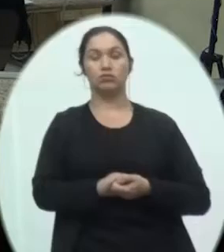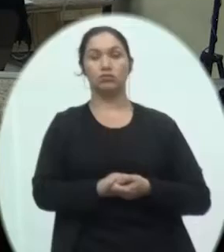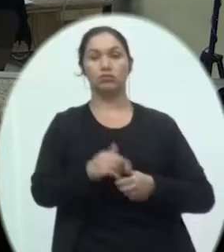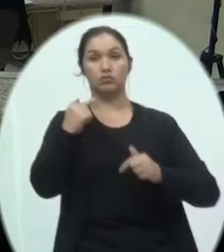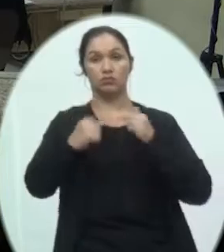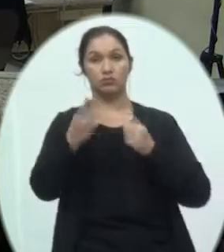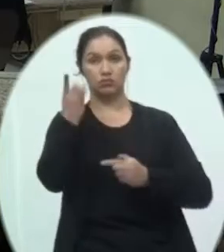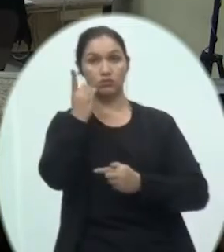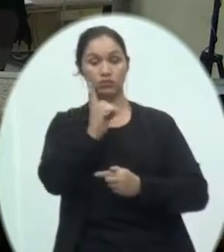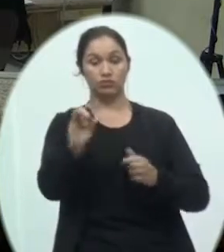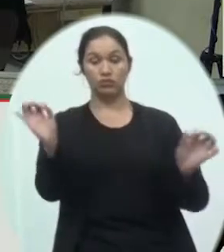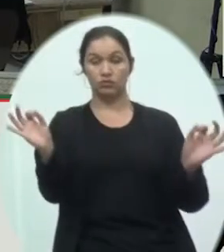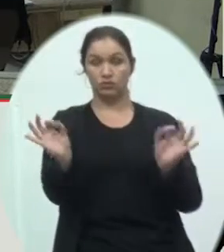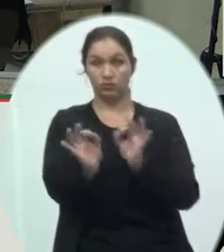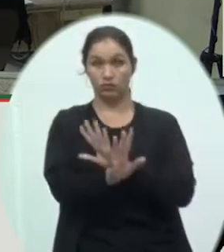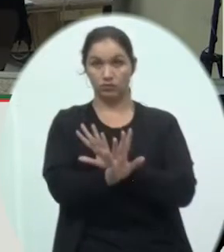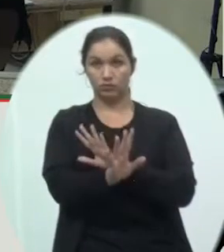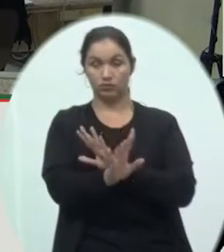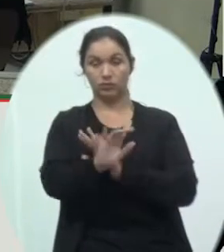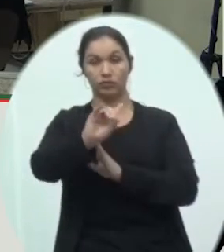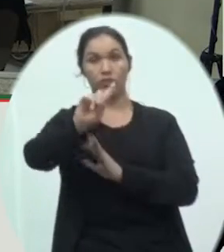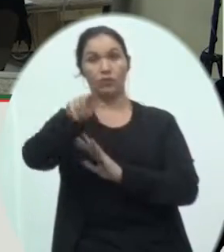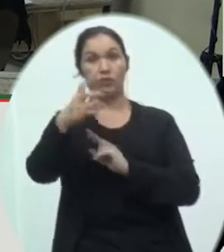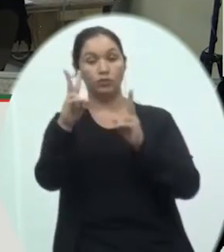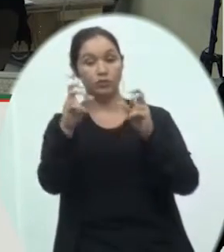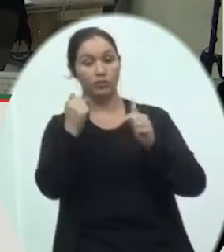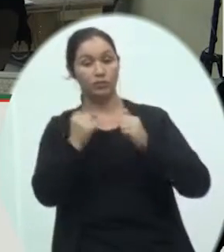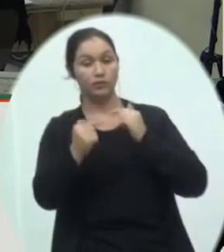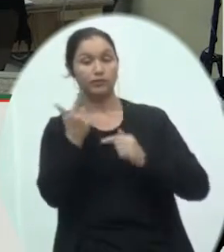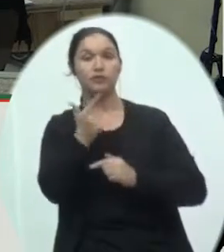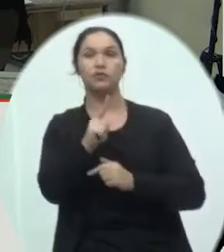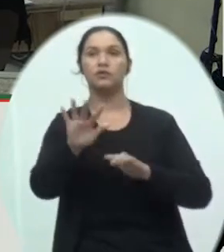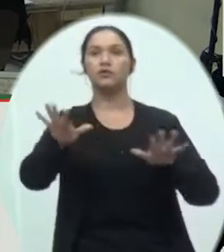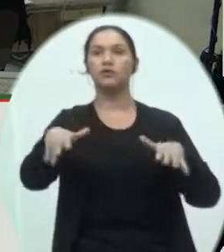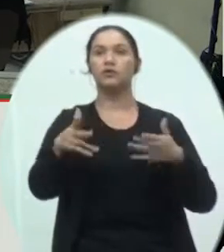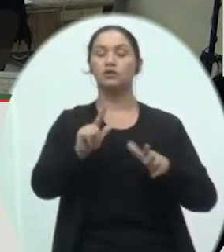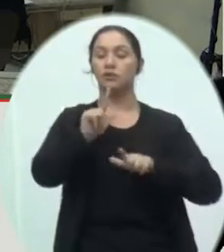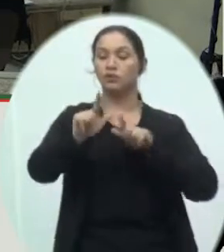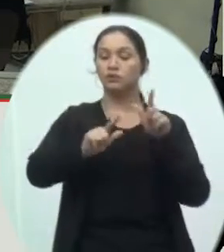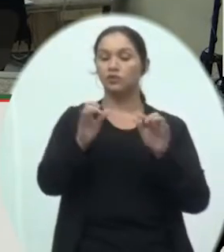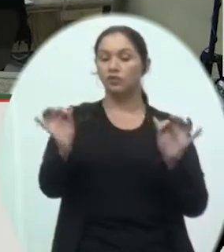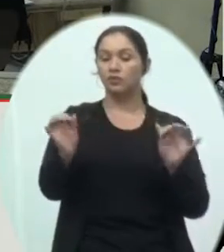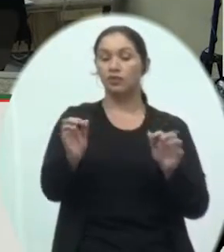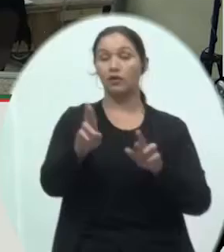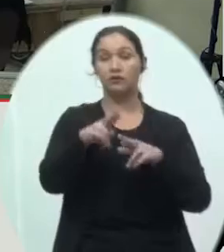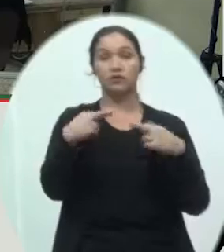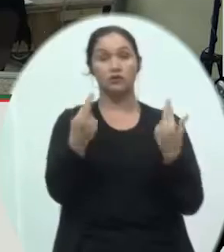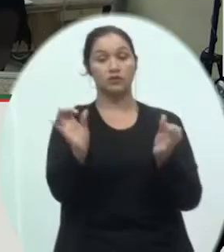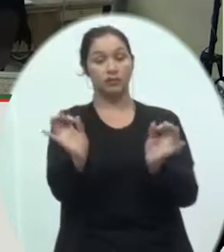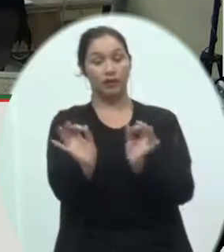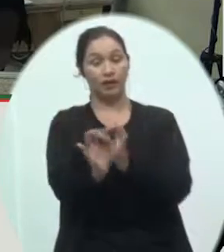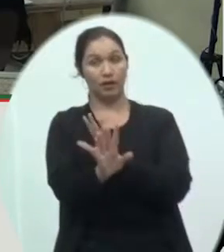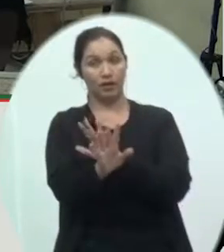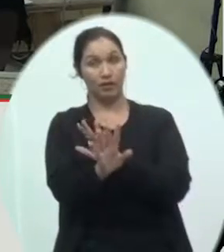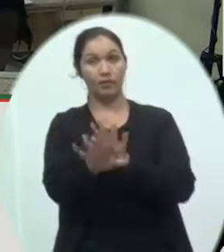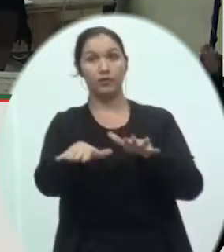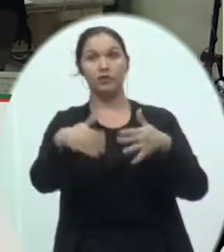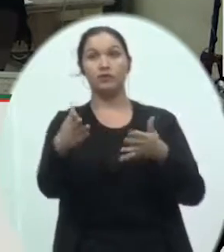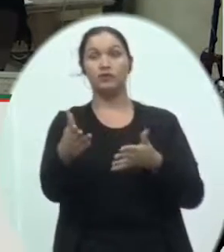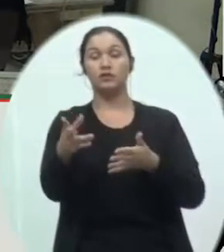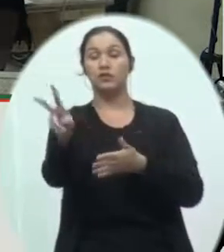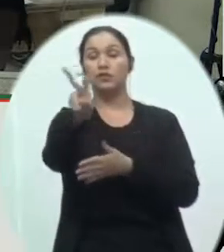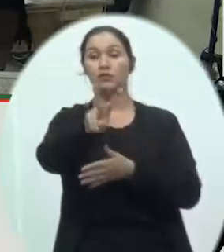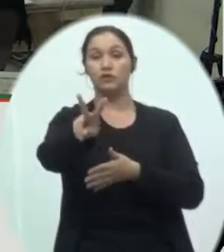Terminando a ordem do dia e não havendo mais nada a tratar, encerramos o trabalho da presente sessão, convocando os senhores vereadores para a